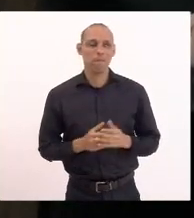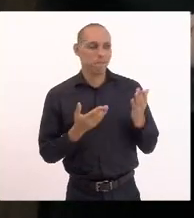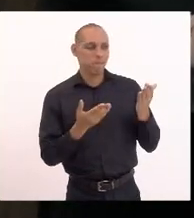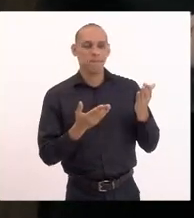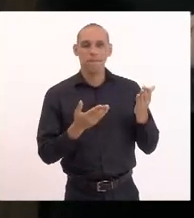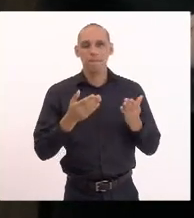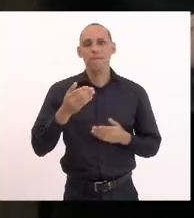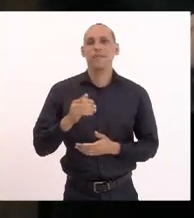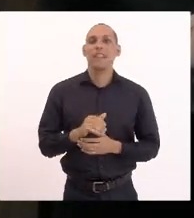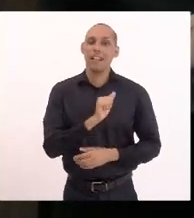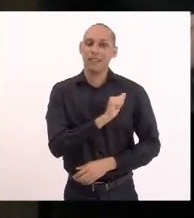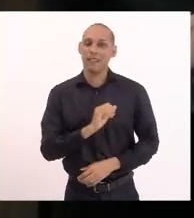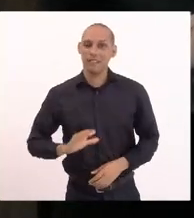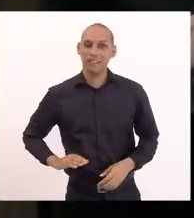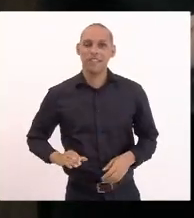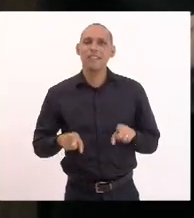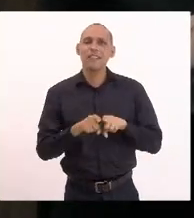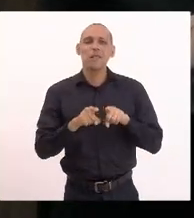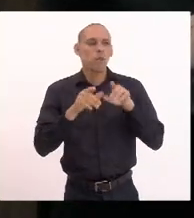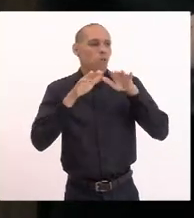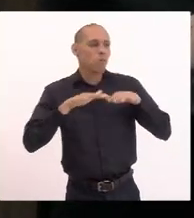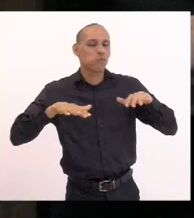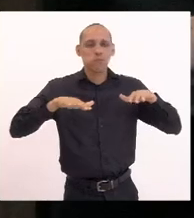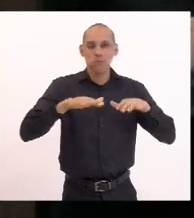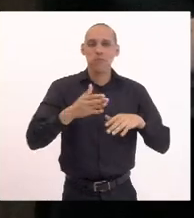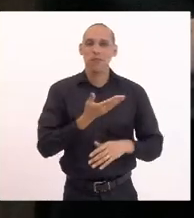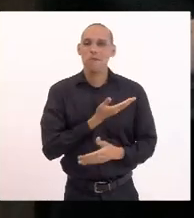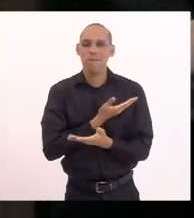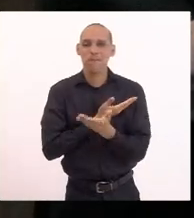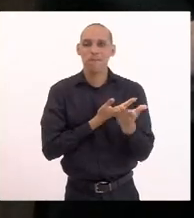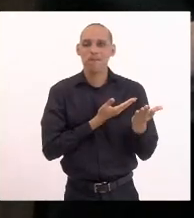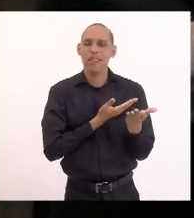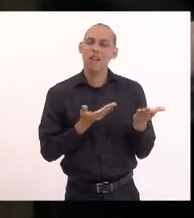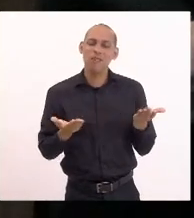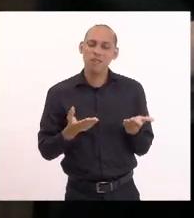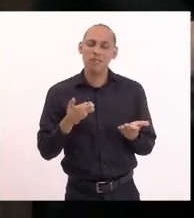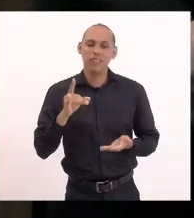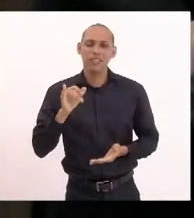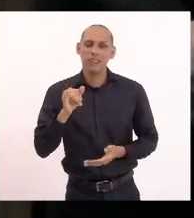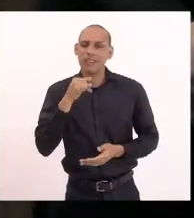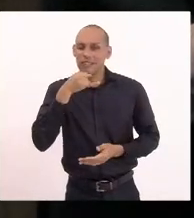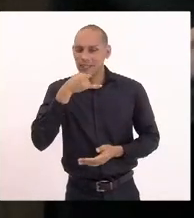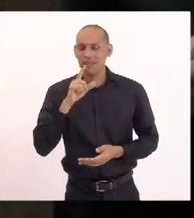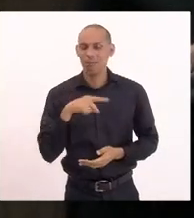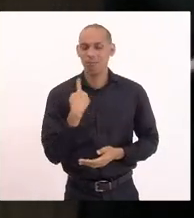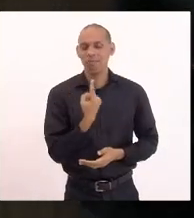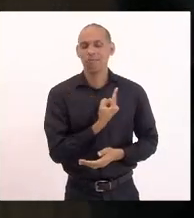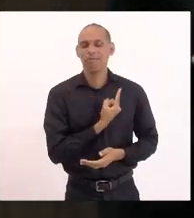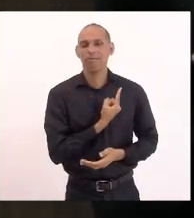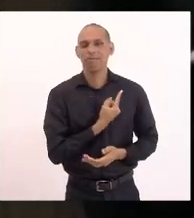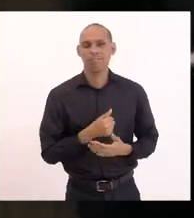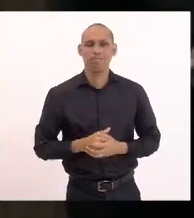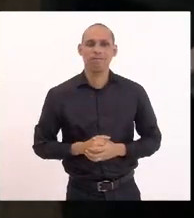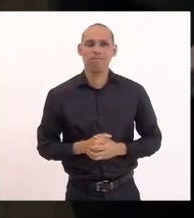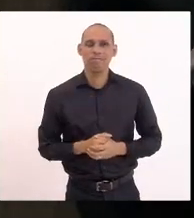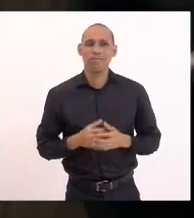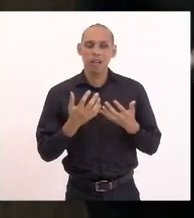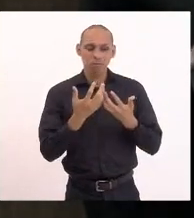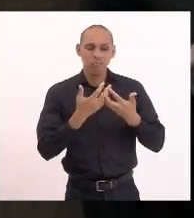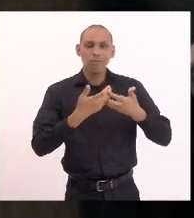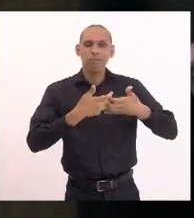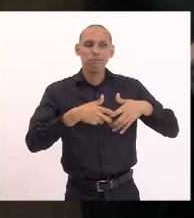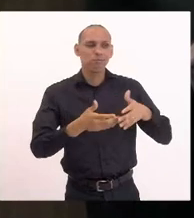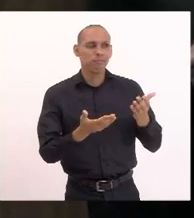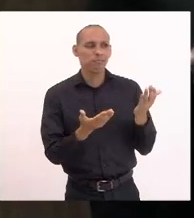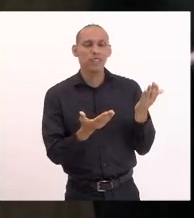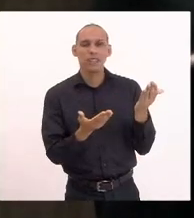Siciliano, a todos os colegas presentes, e dizer que hoje é um dia triste para mim e para todos nós, né? Petrópolis foi